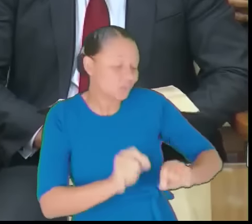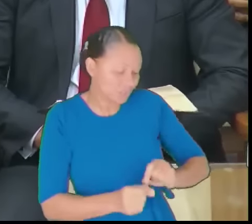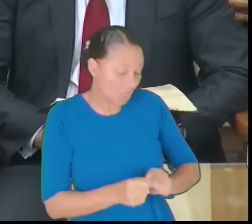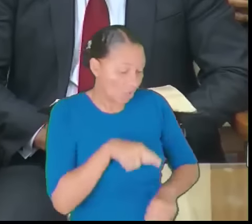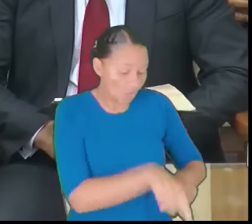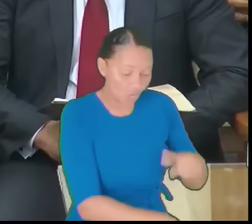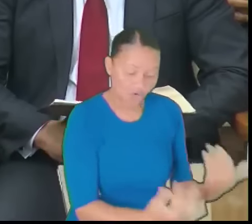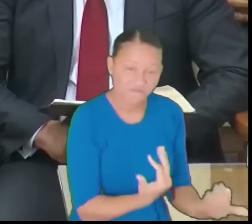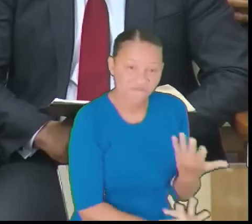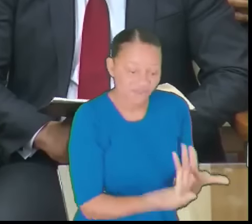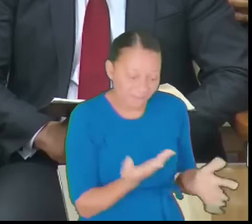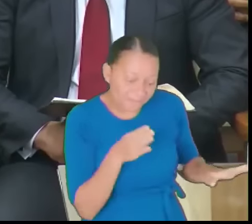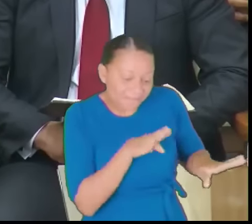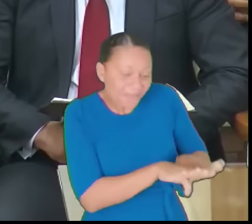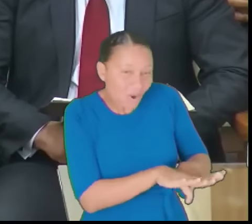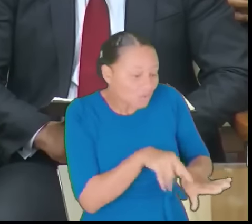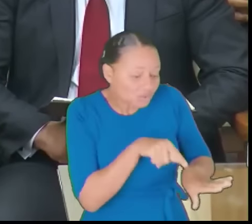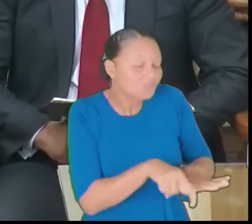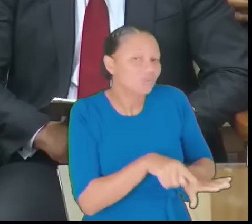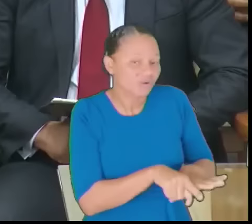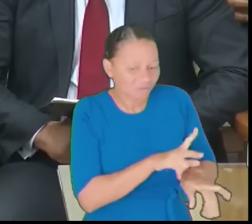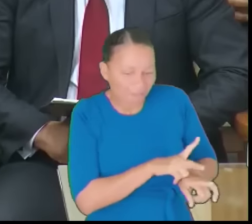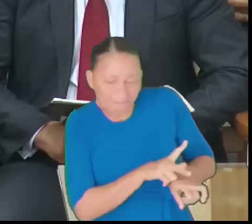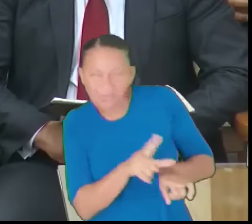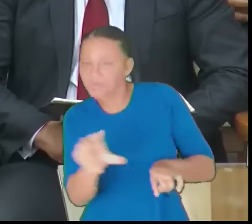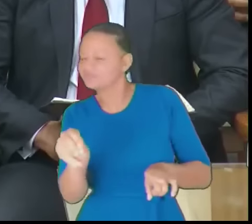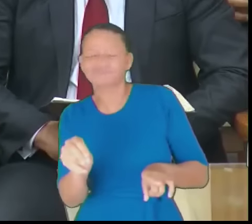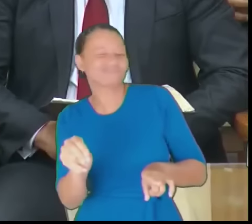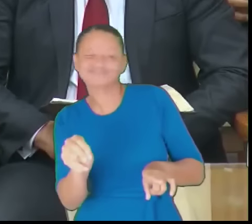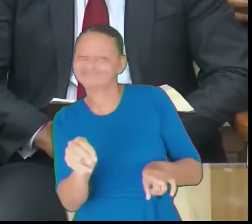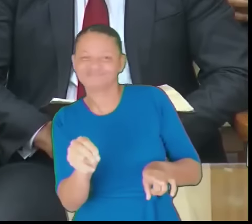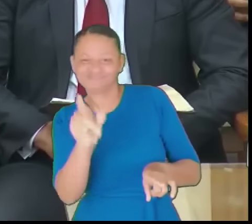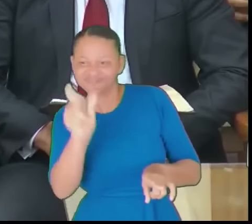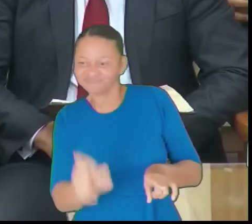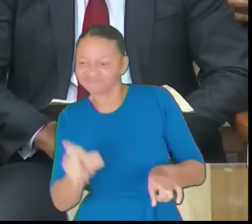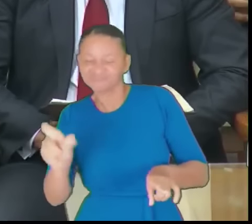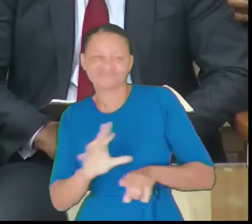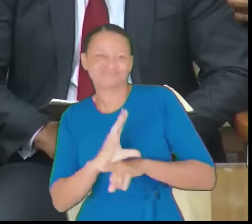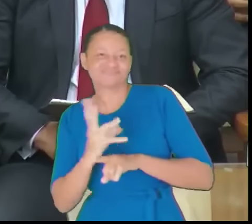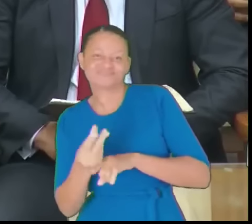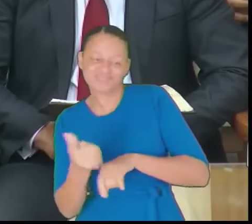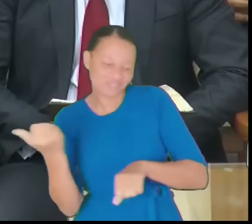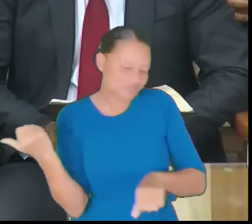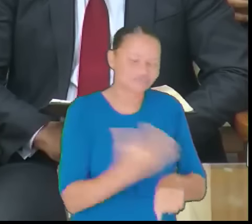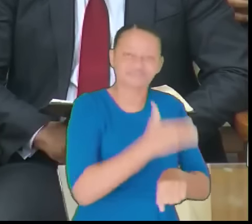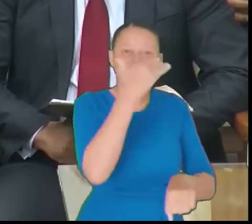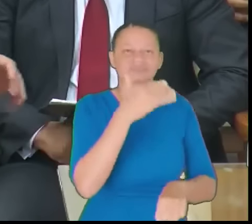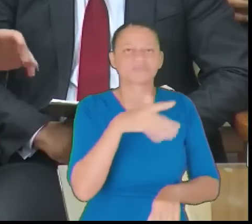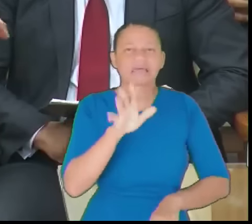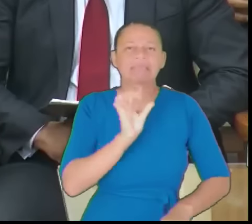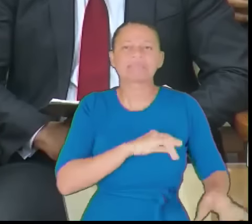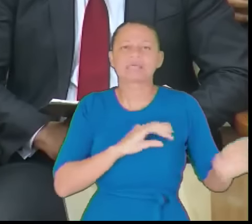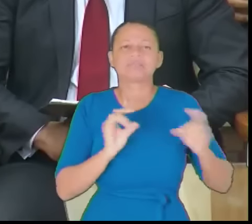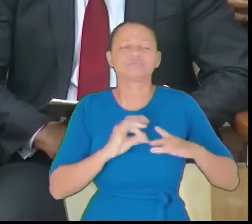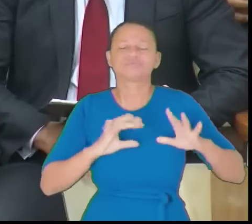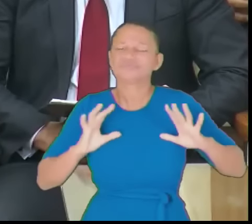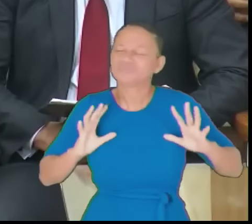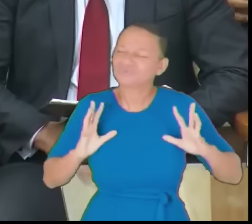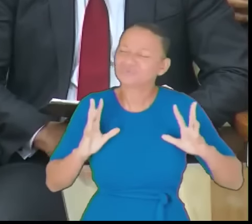as portas do inferno, o que é que acontece, irmãos? Não prevalecerão contra a minha igreja. Então não tema. Todas